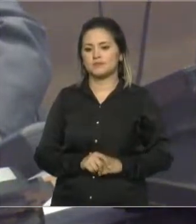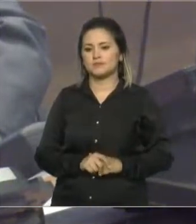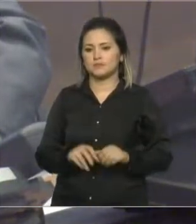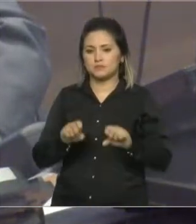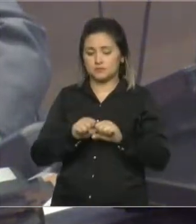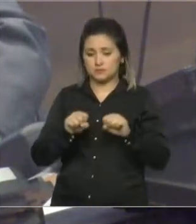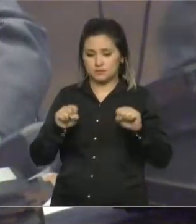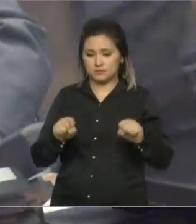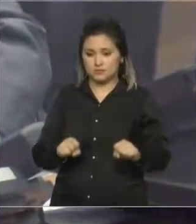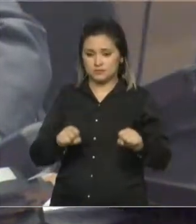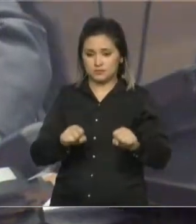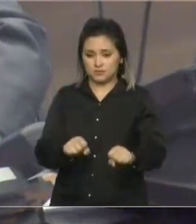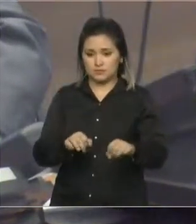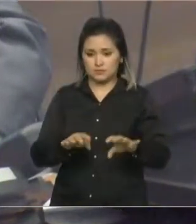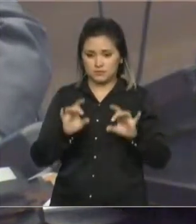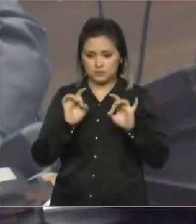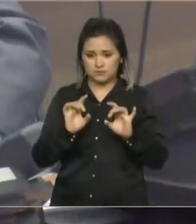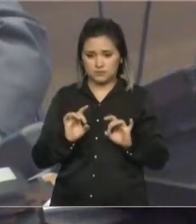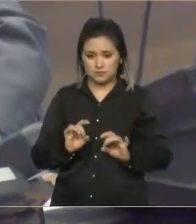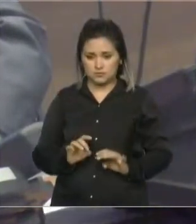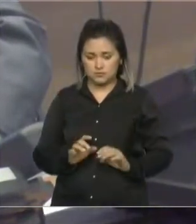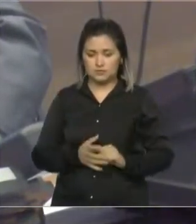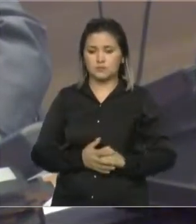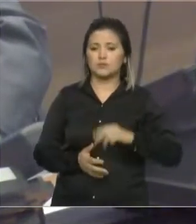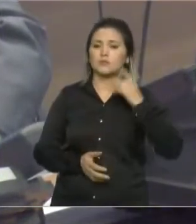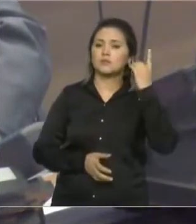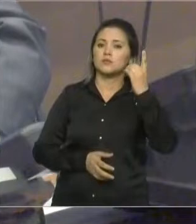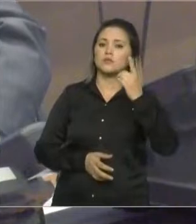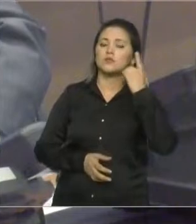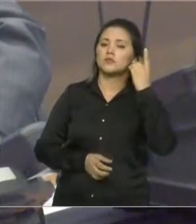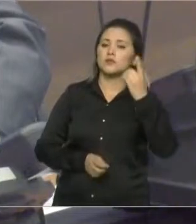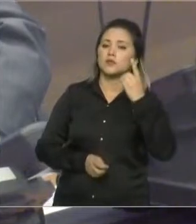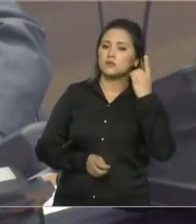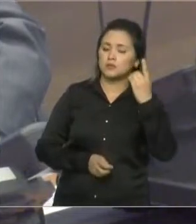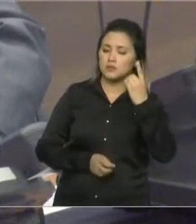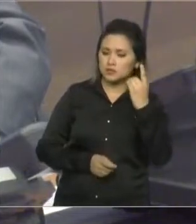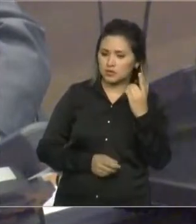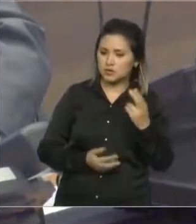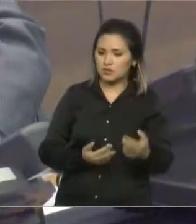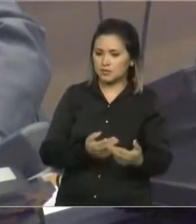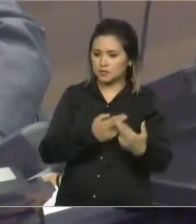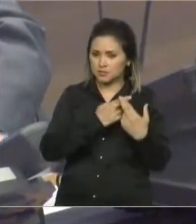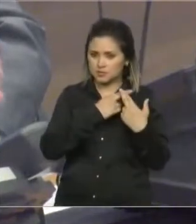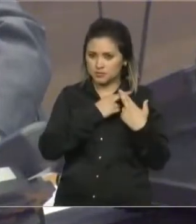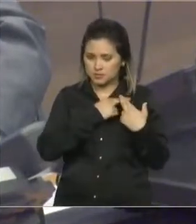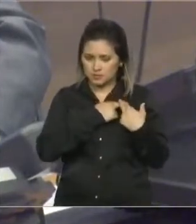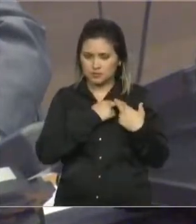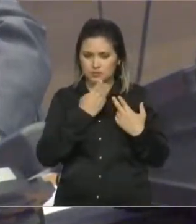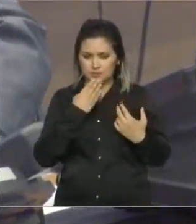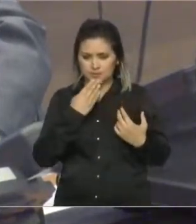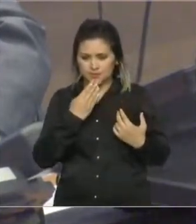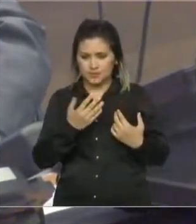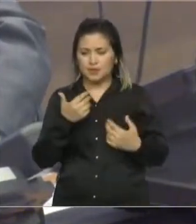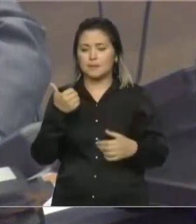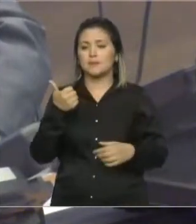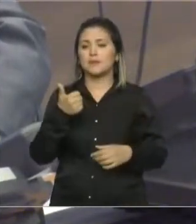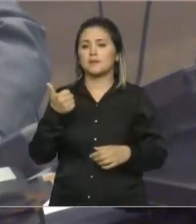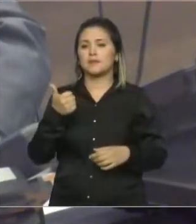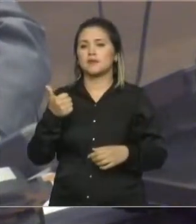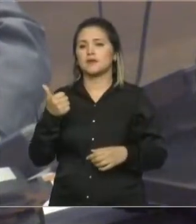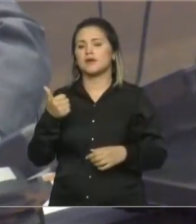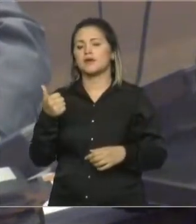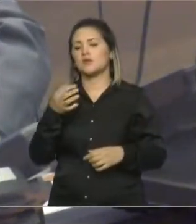sessão especial, o deputado autor do requerimento, ele é o primeiro a se manifestar. Como o deputado Iglesias